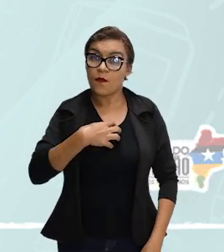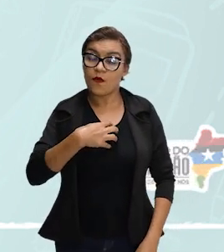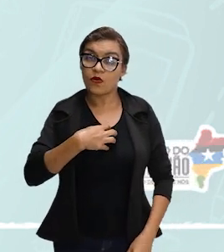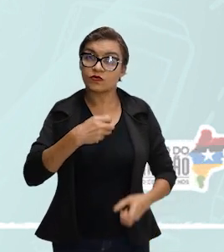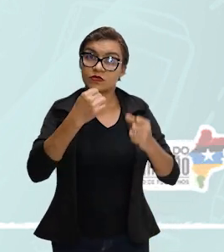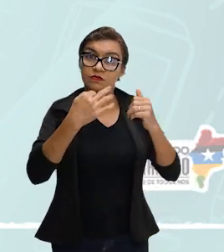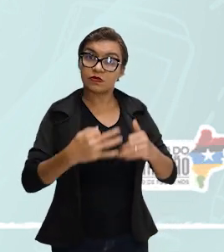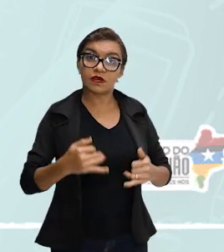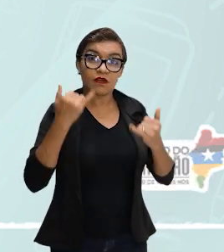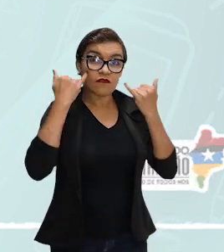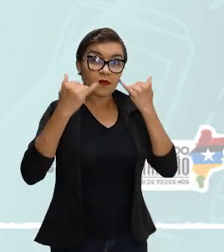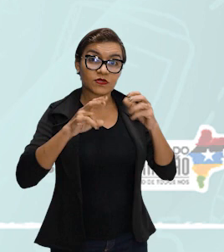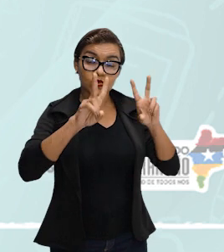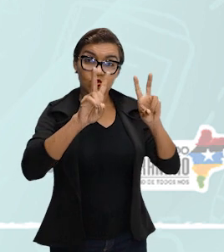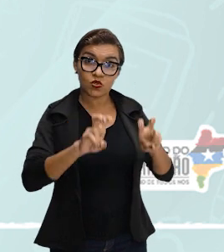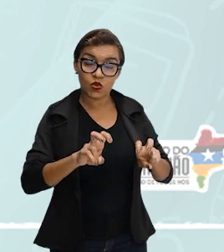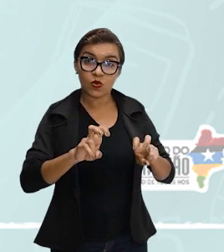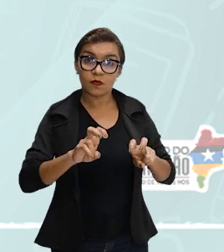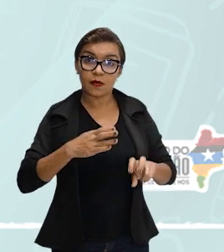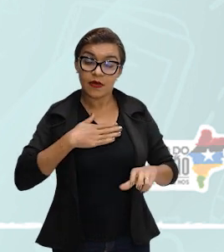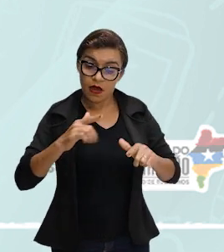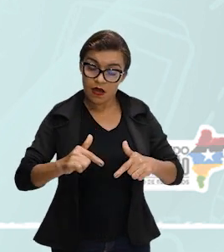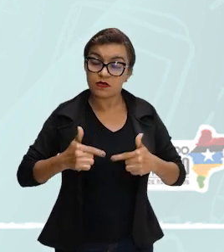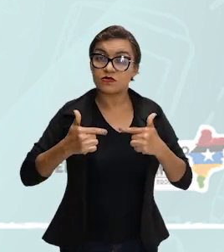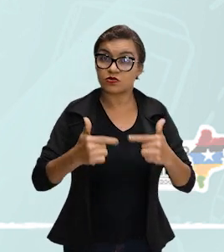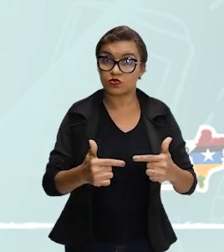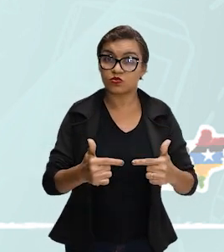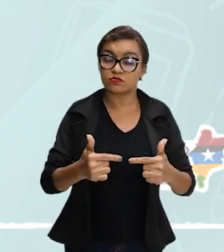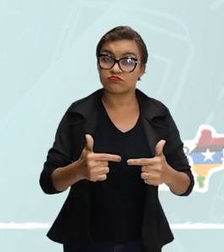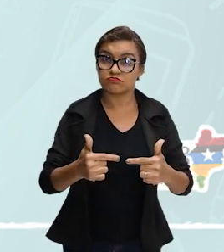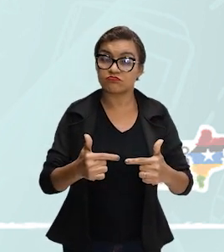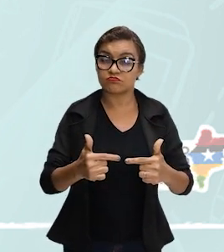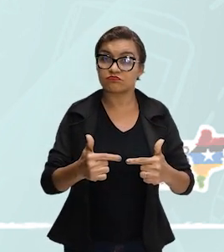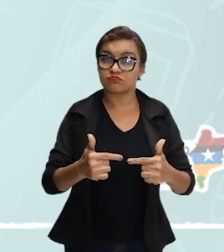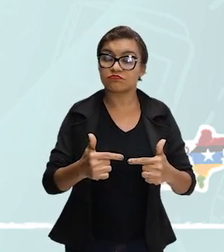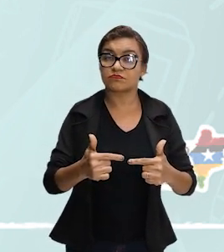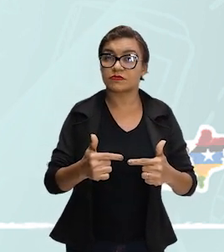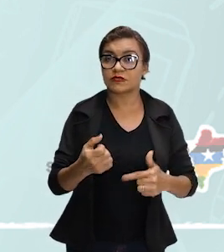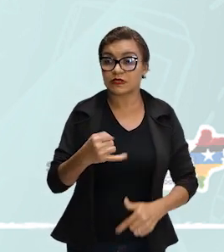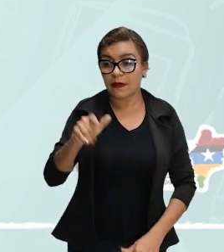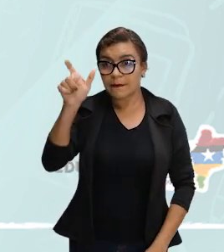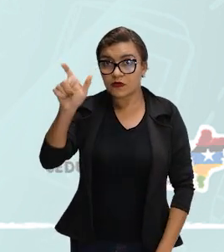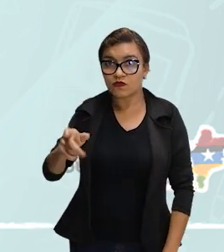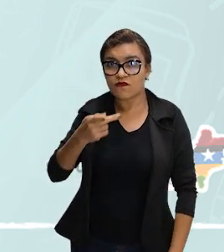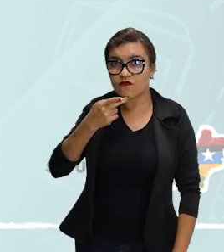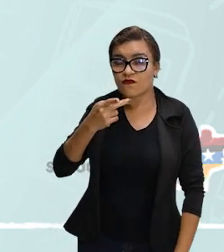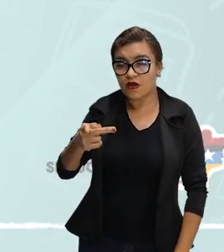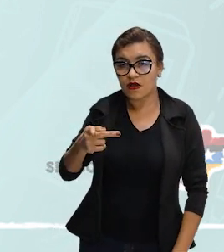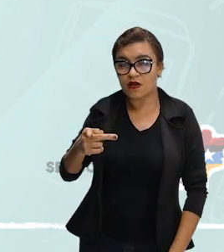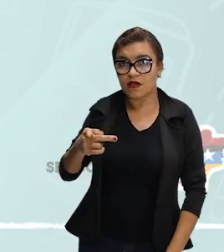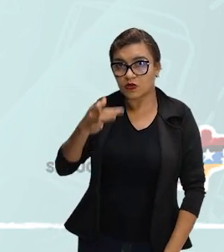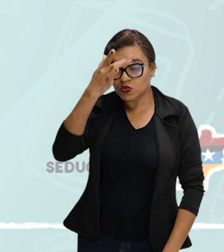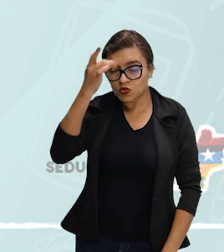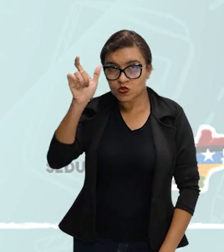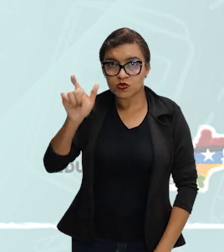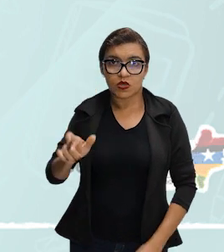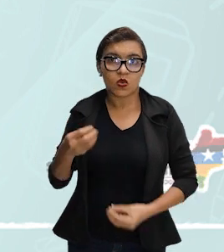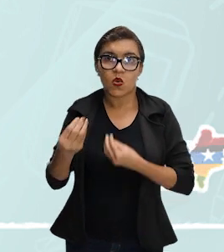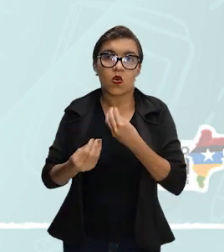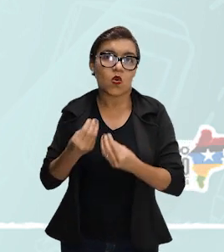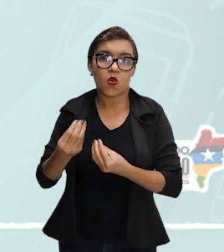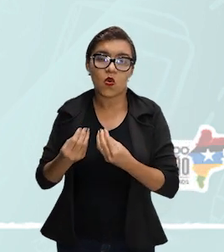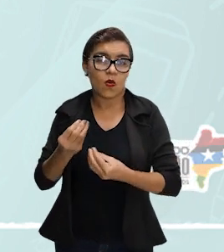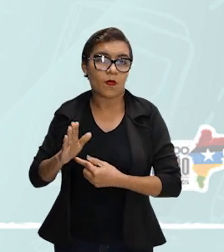uma informação sobre a minha ação, sobre a minha atitude, a atitude do meu falante, do meu sujeito, ao que ele está se